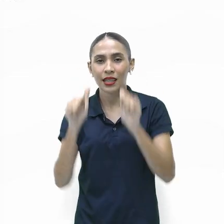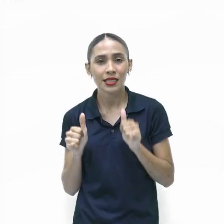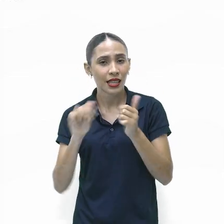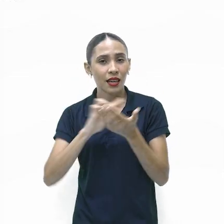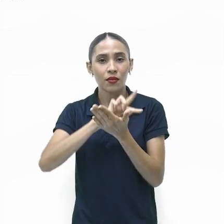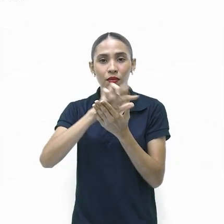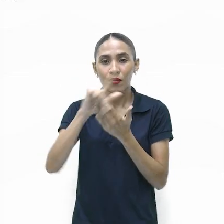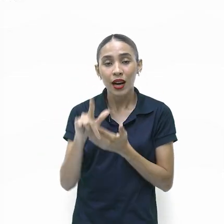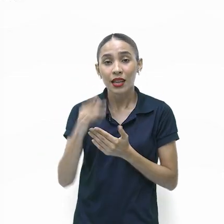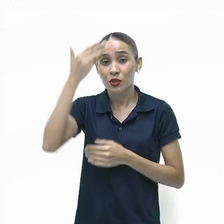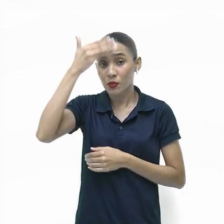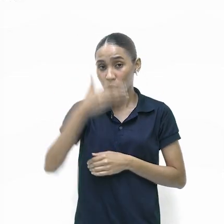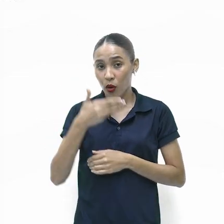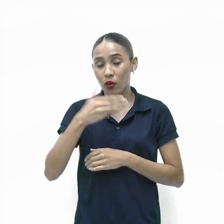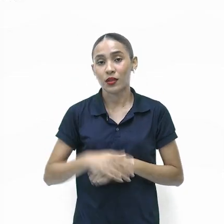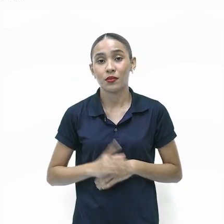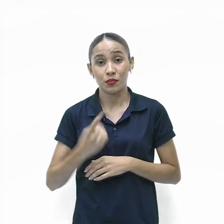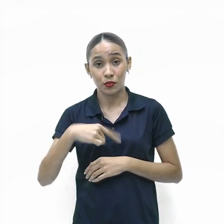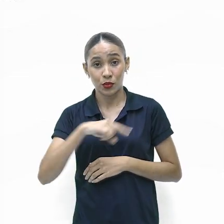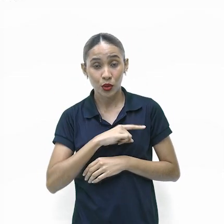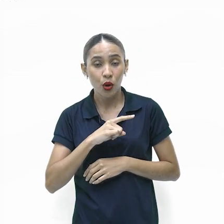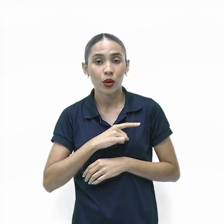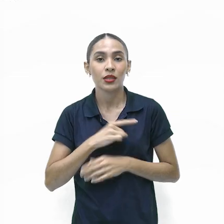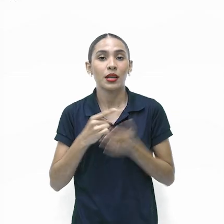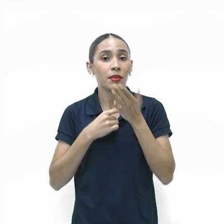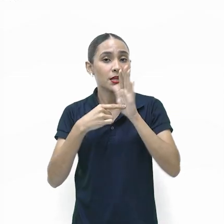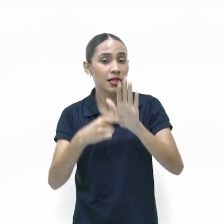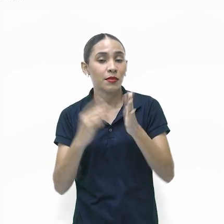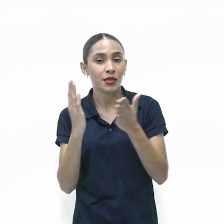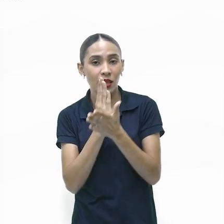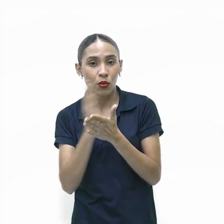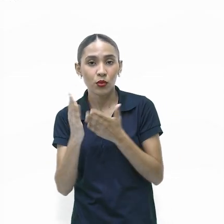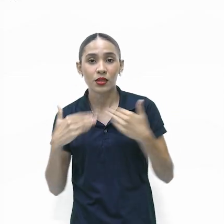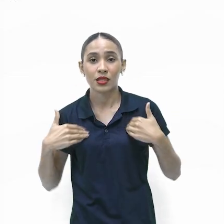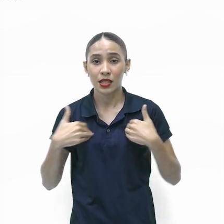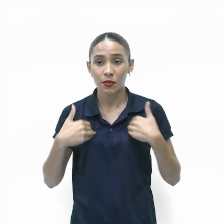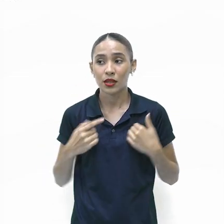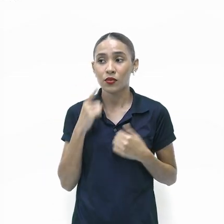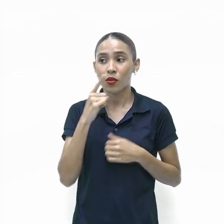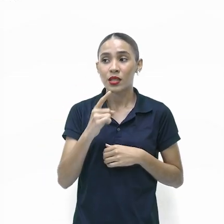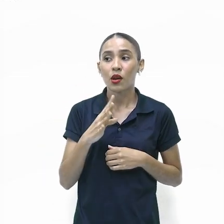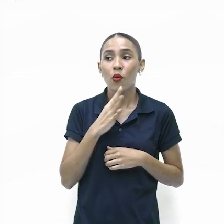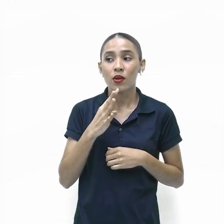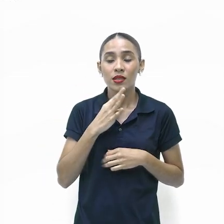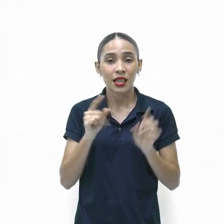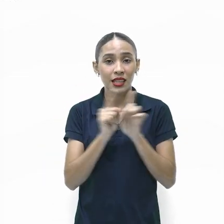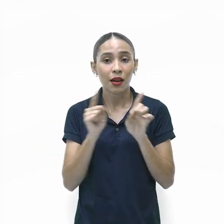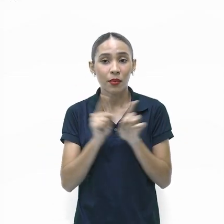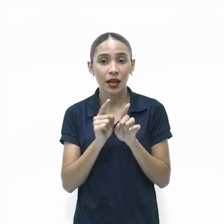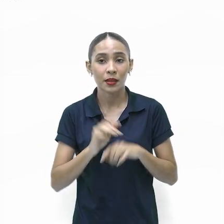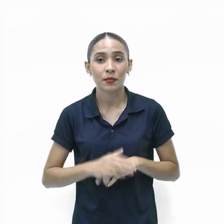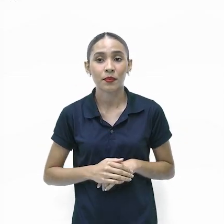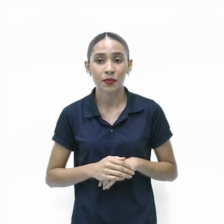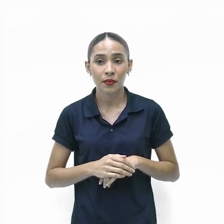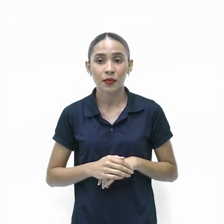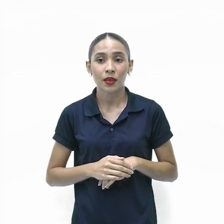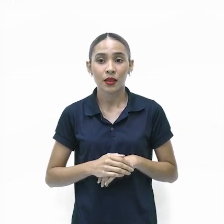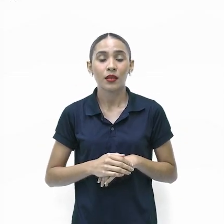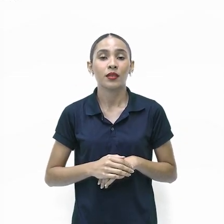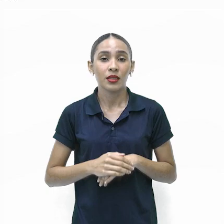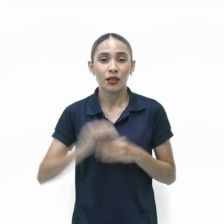série delas, dessas evidências. A gente buscou alguns animais desse gênero para você conhecer e que